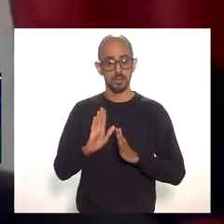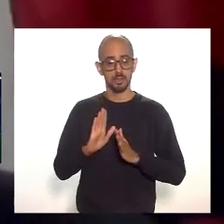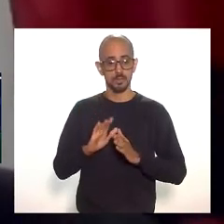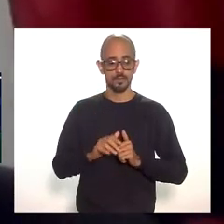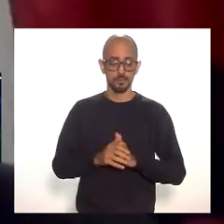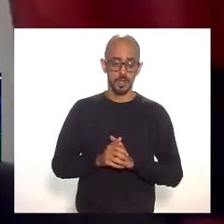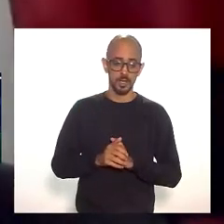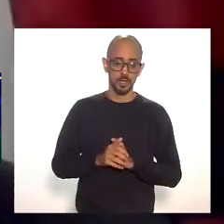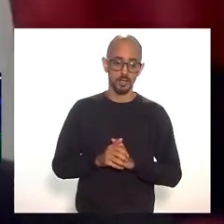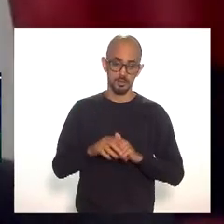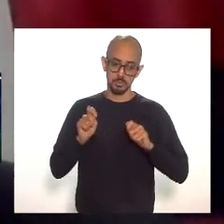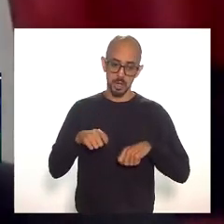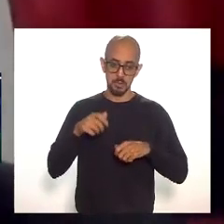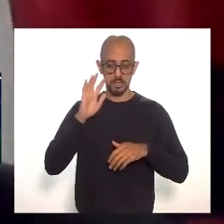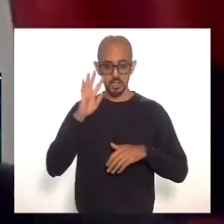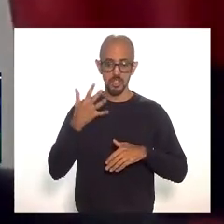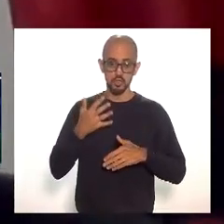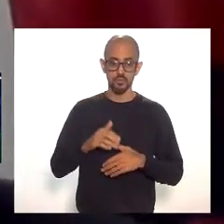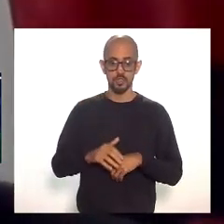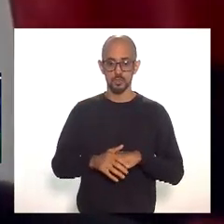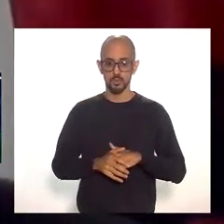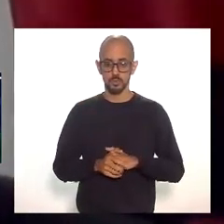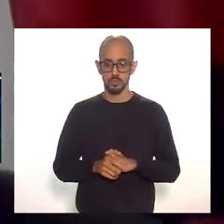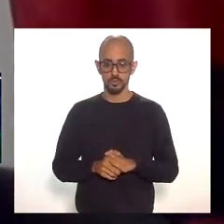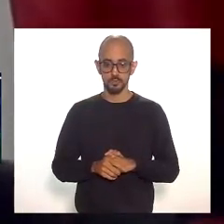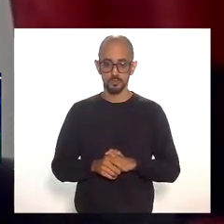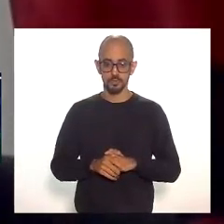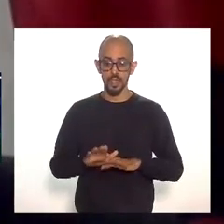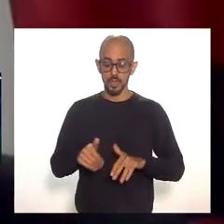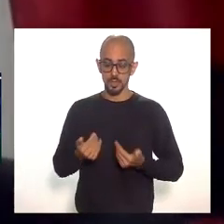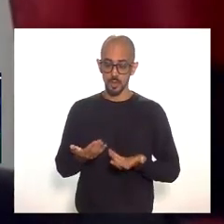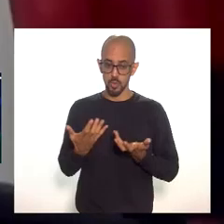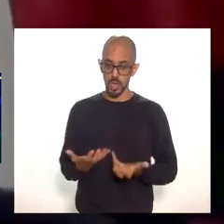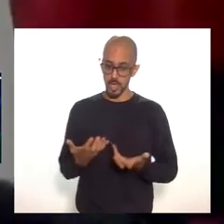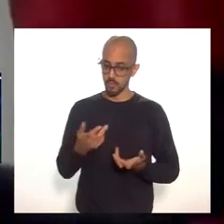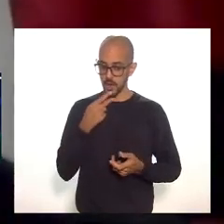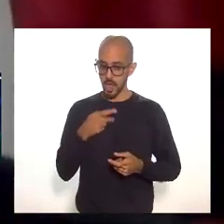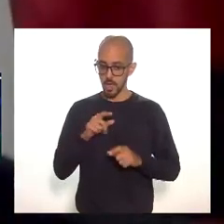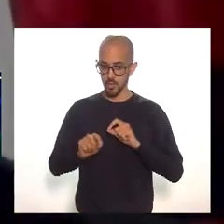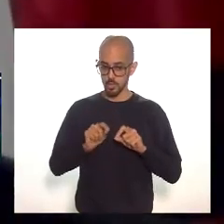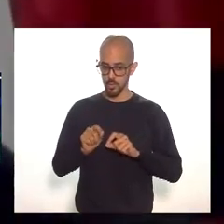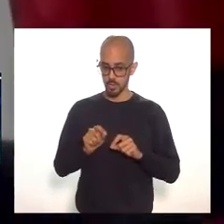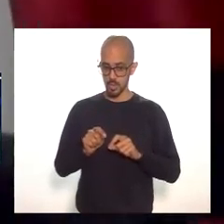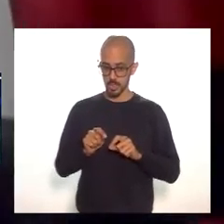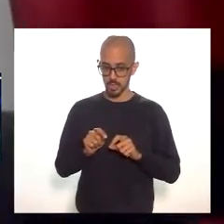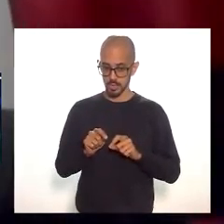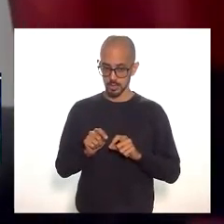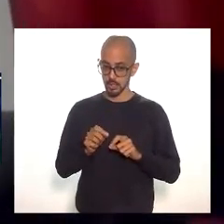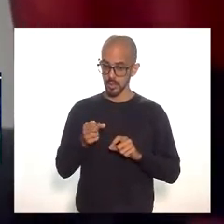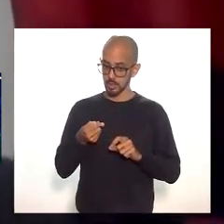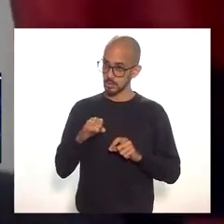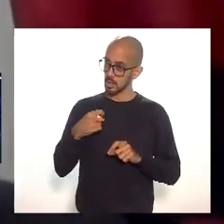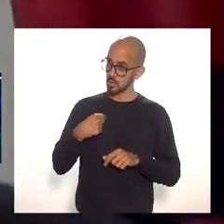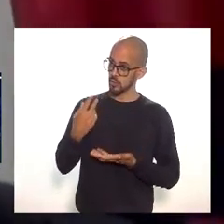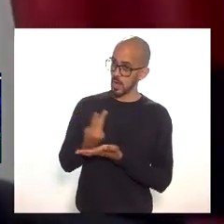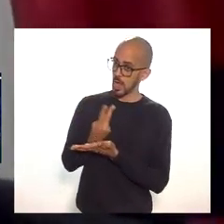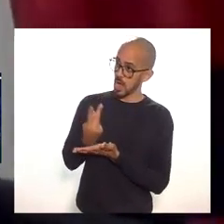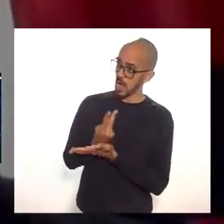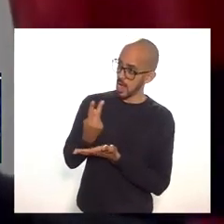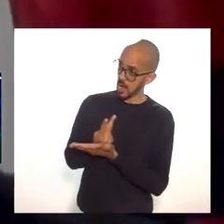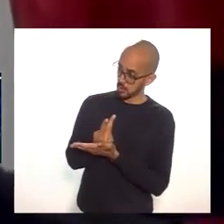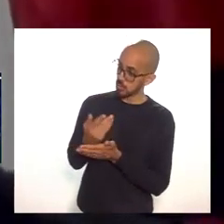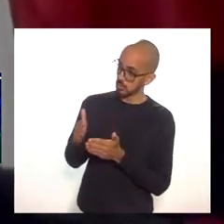ser resolvida no segundo momento. Então, gostaria de esclarecer, pelo que eu estou entendendo aqui, se eu estiver errado, Vossa Excelência já pediu, inclusive, uma